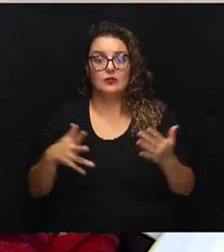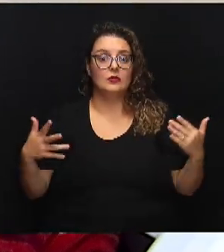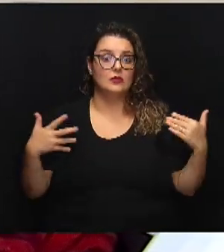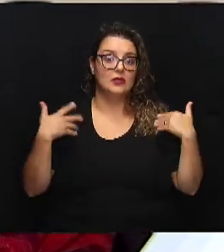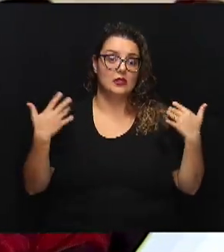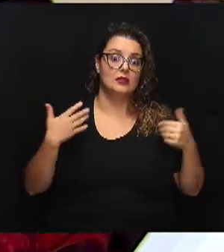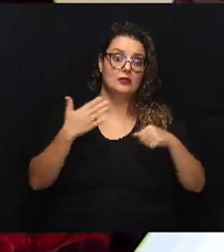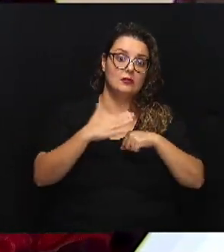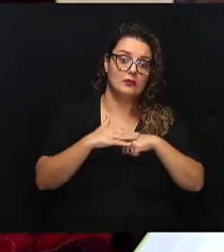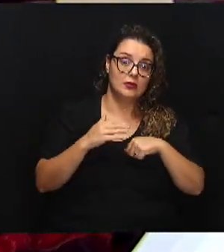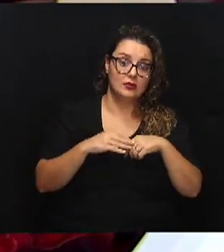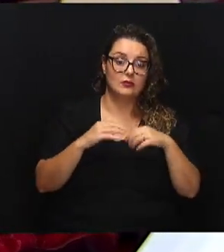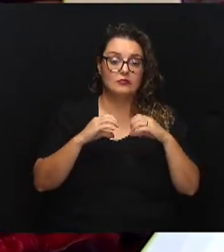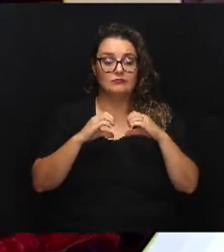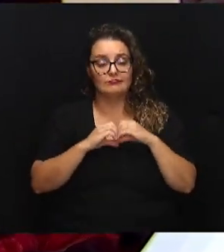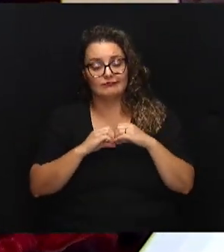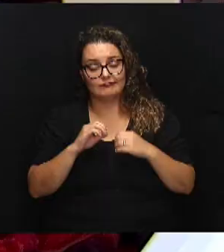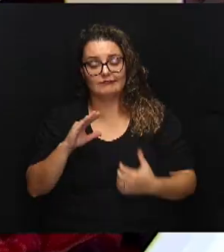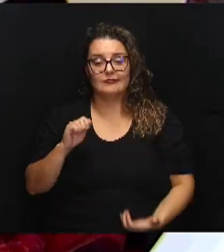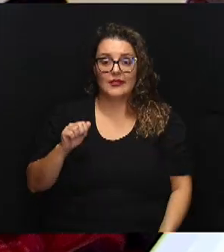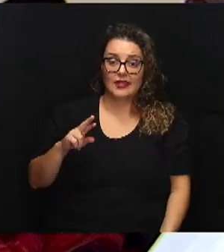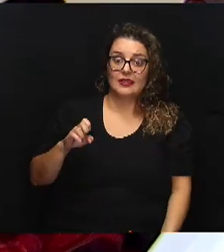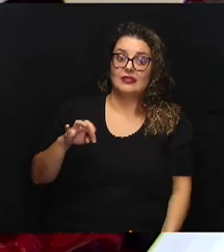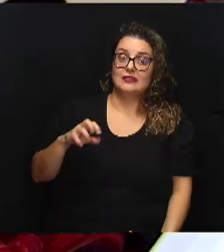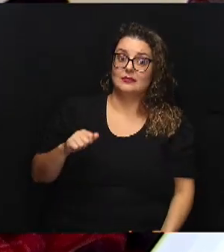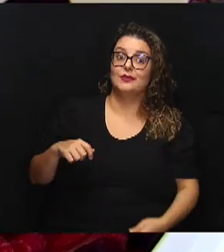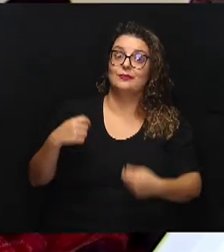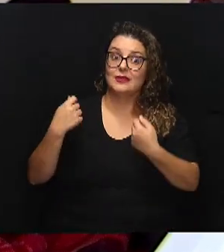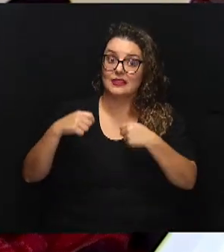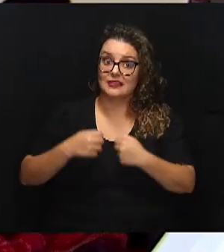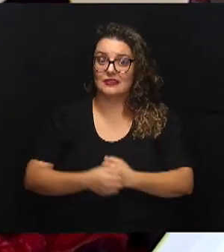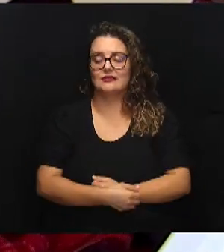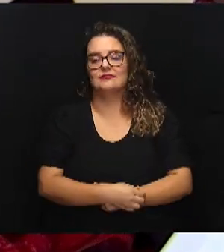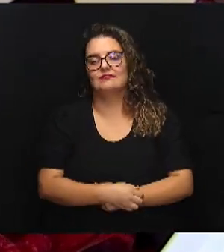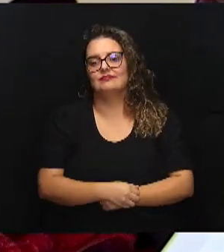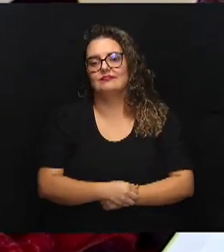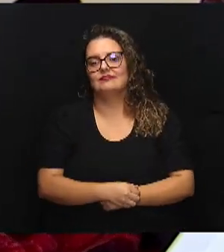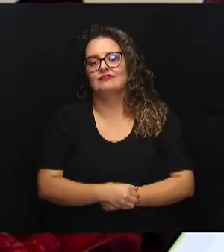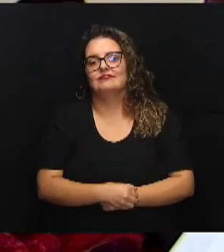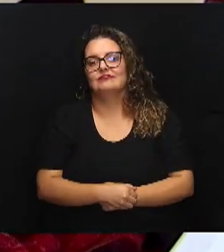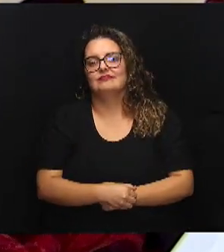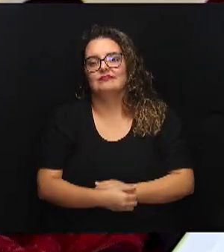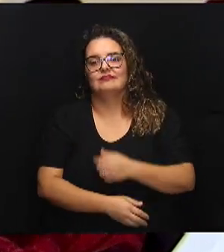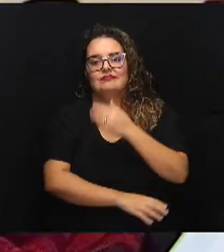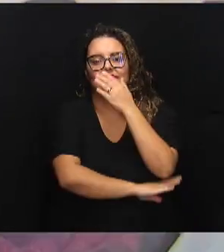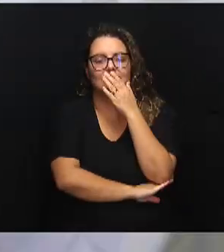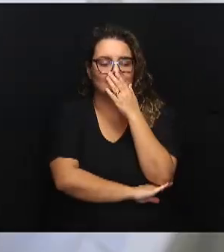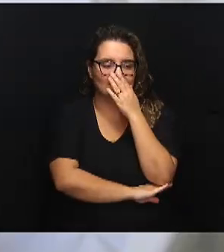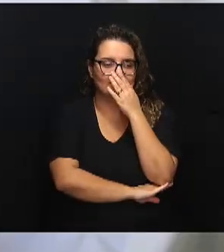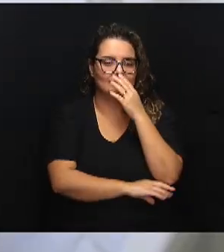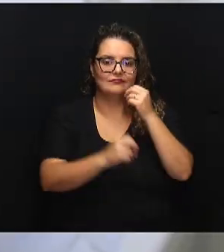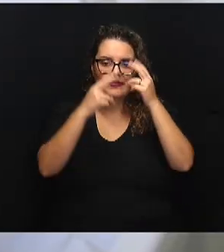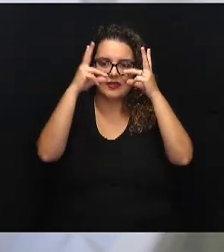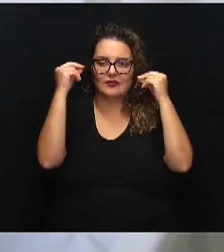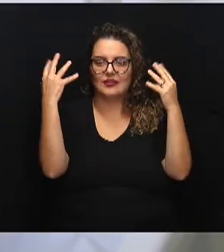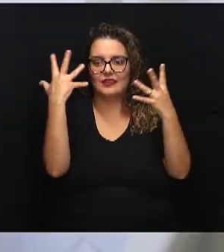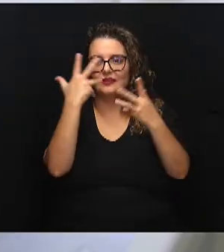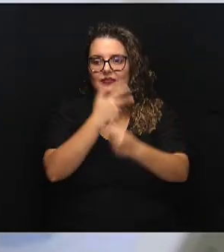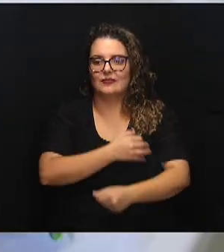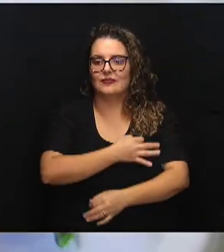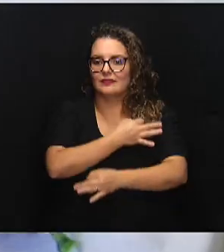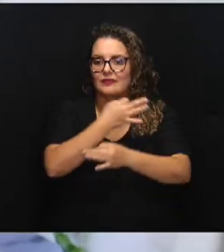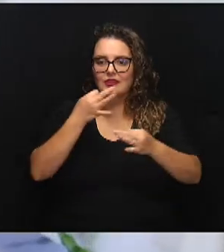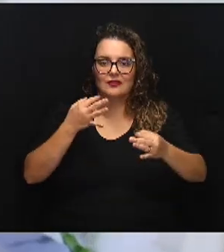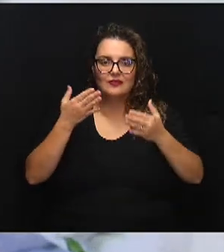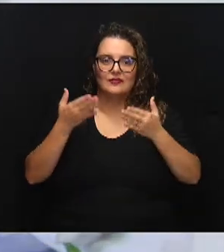amor, o carisma, a necessidade. Aí eu entrei, eu falei, que enfermaria linda, como ficou bonito isso